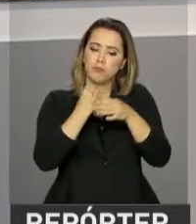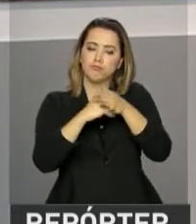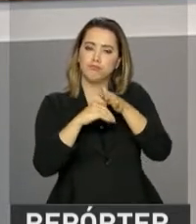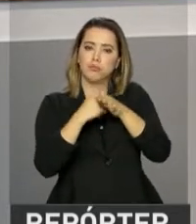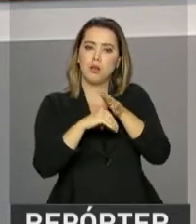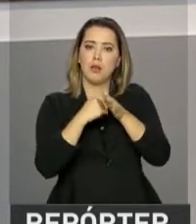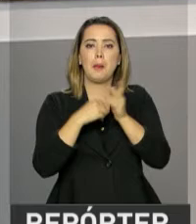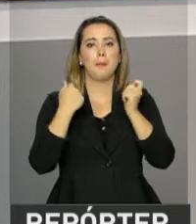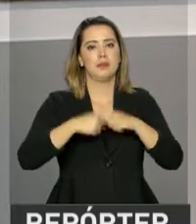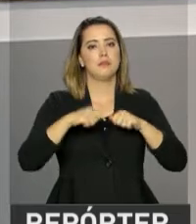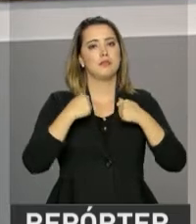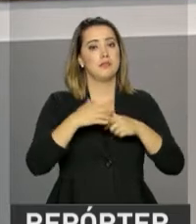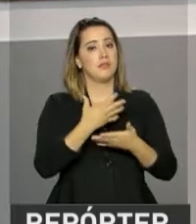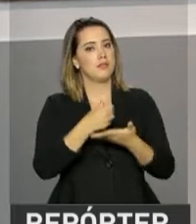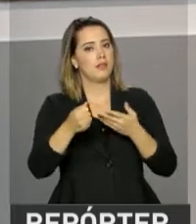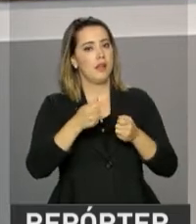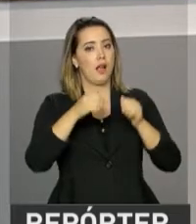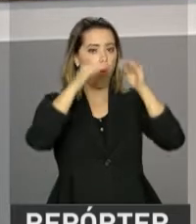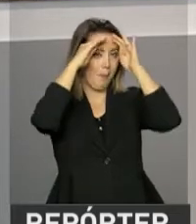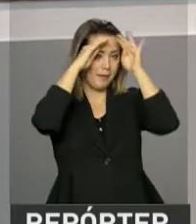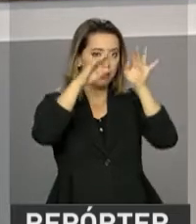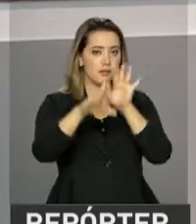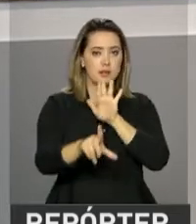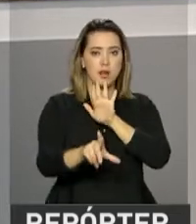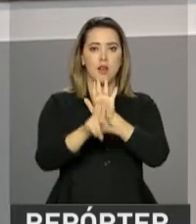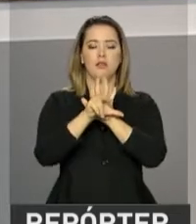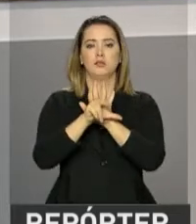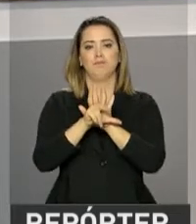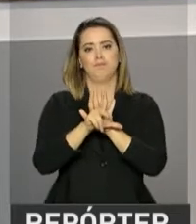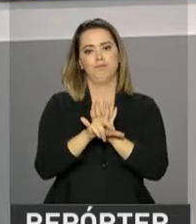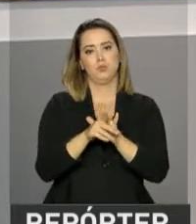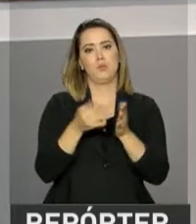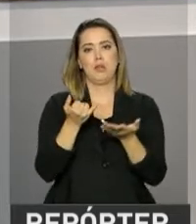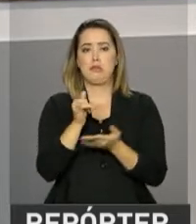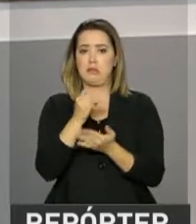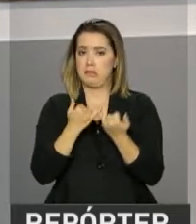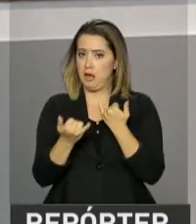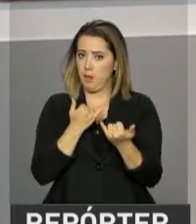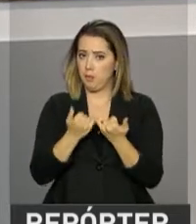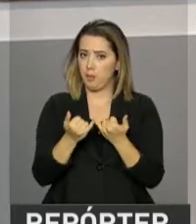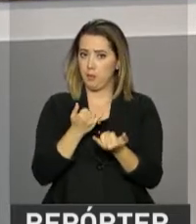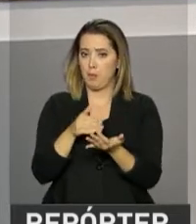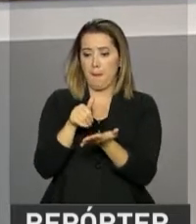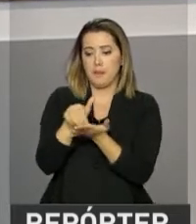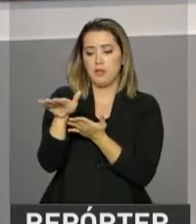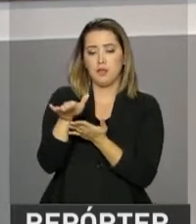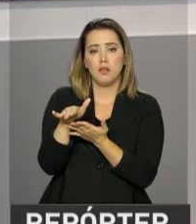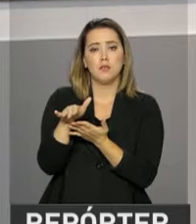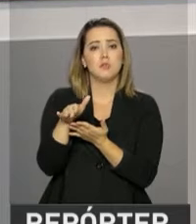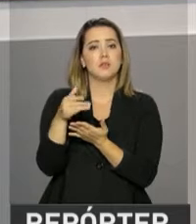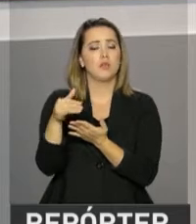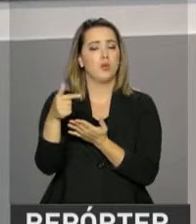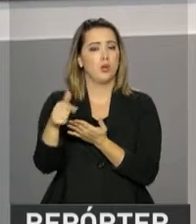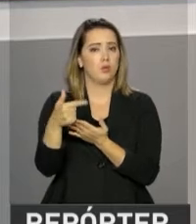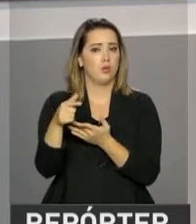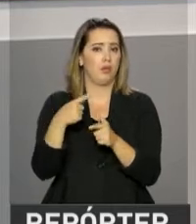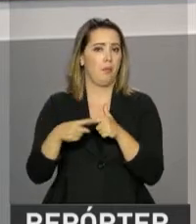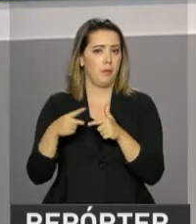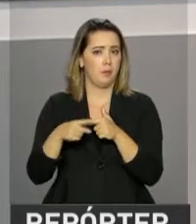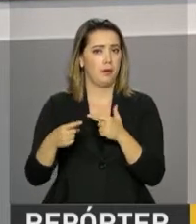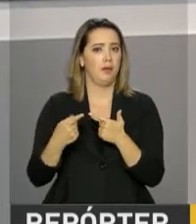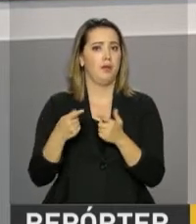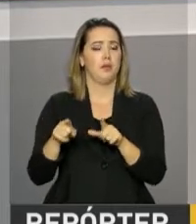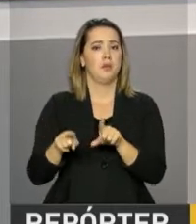depositado mas só vai poder ser sacado nas condições normais como por exemplo na demissão sem justa causa